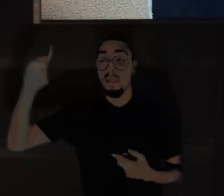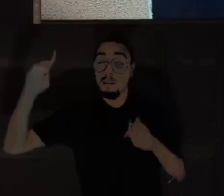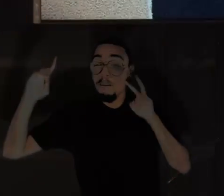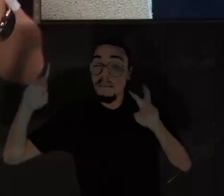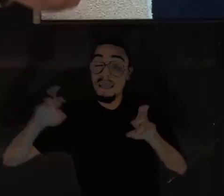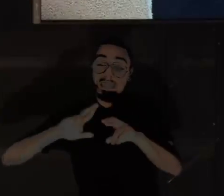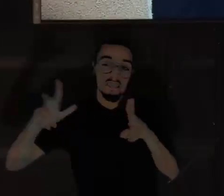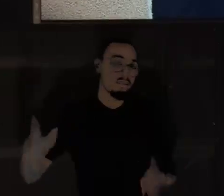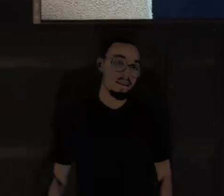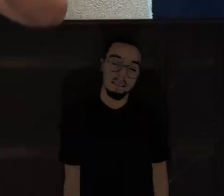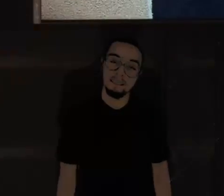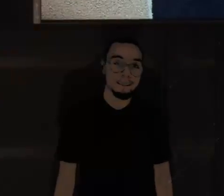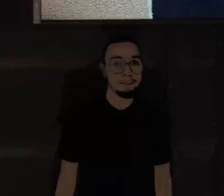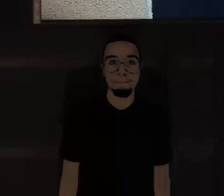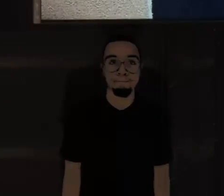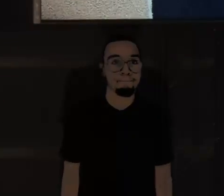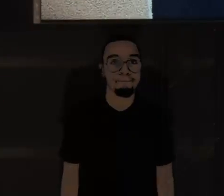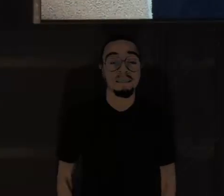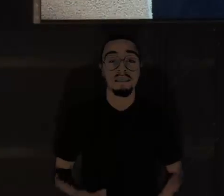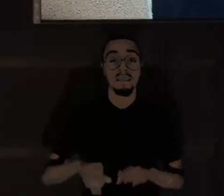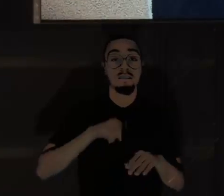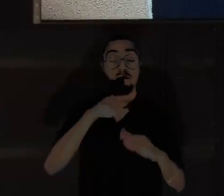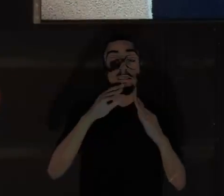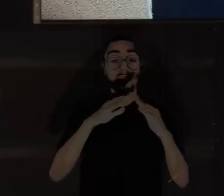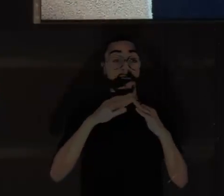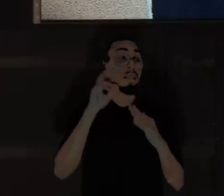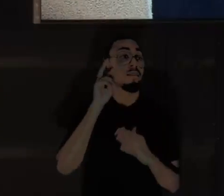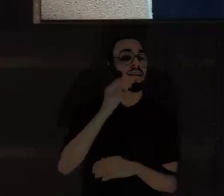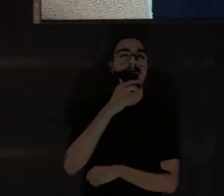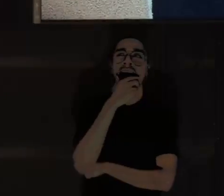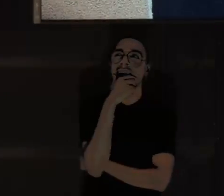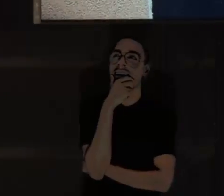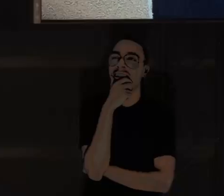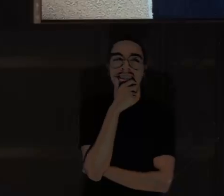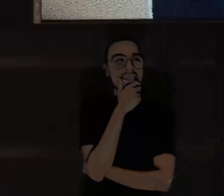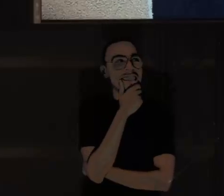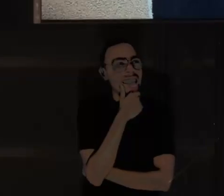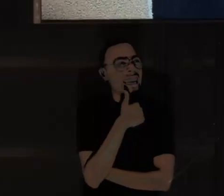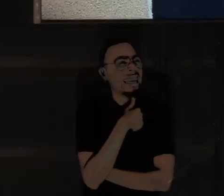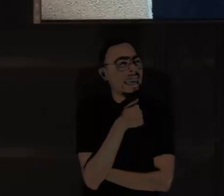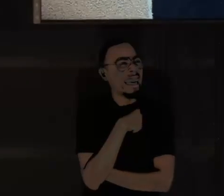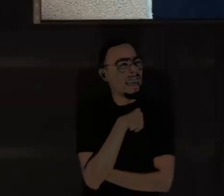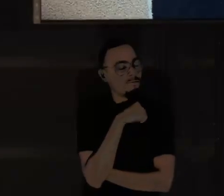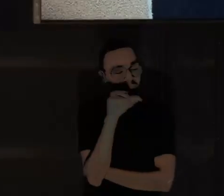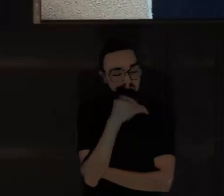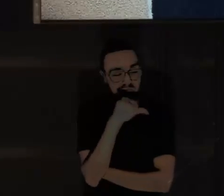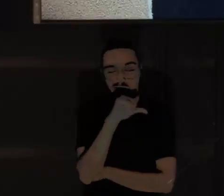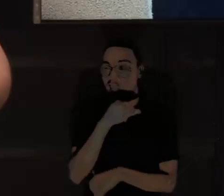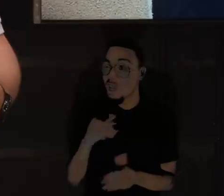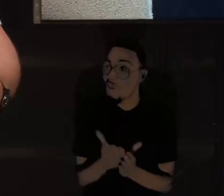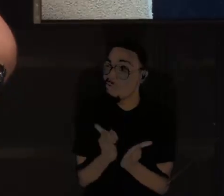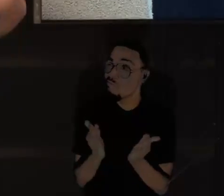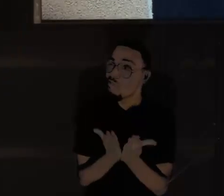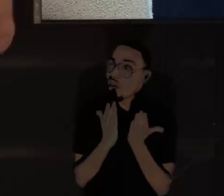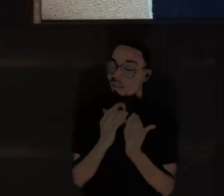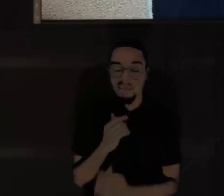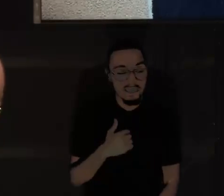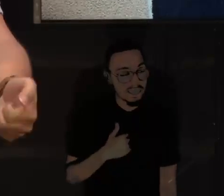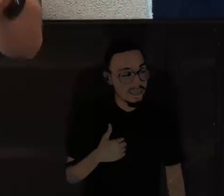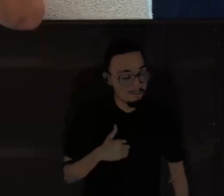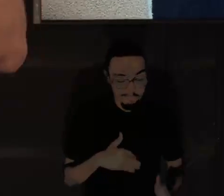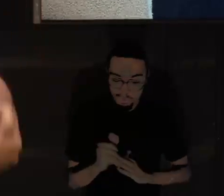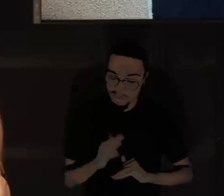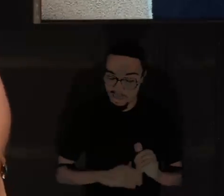está aqui nesta manhã, você que está em casa, há uma síndrome. Há uma síndrome que te torna incapaz. Incapaz de